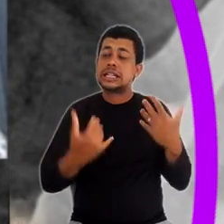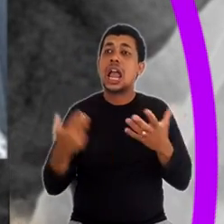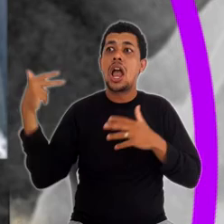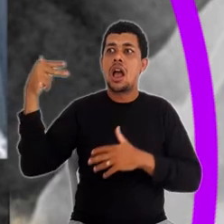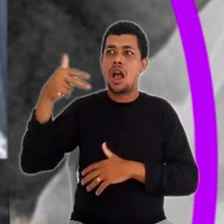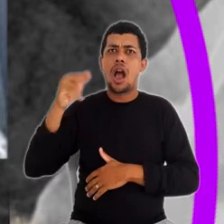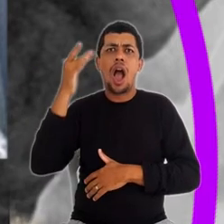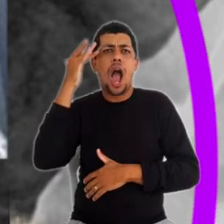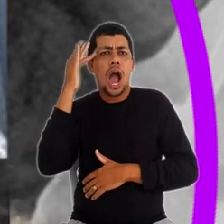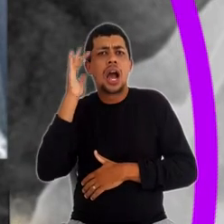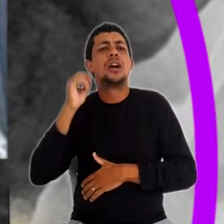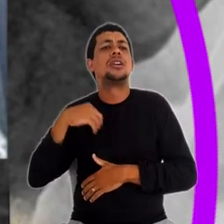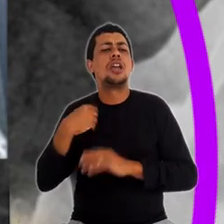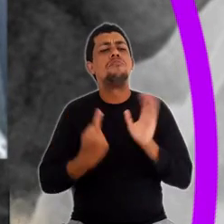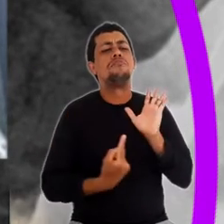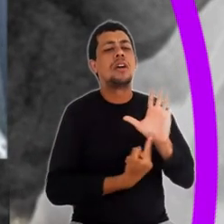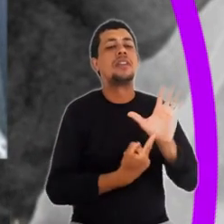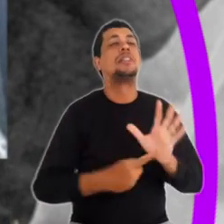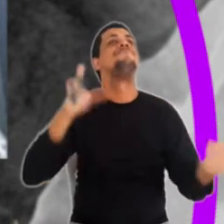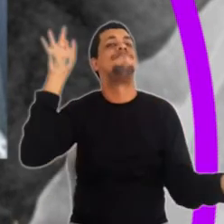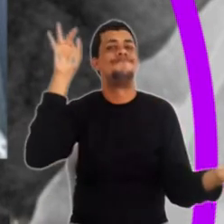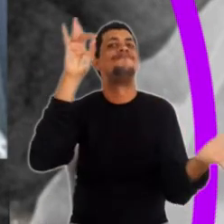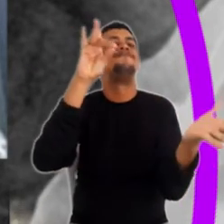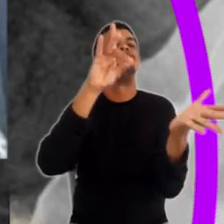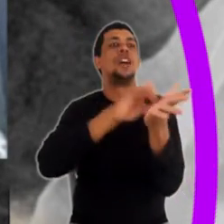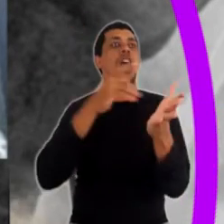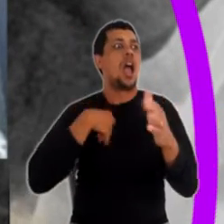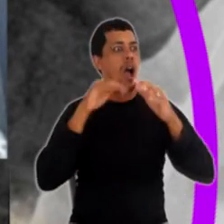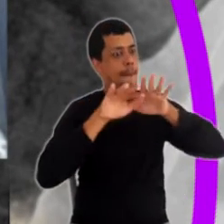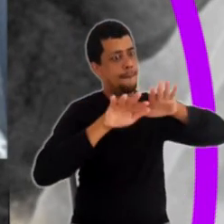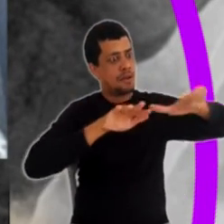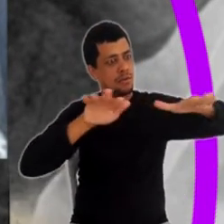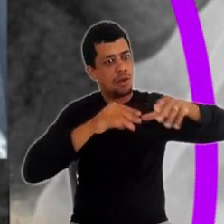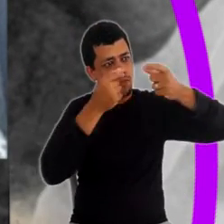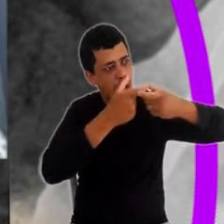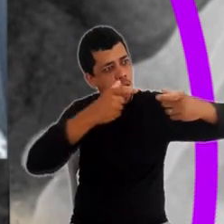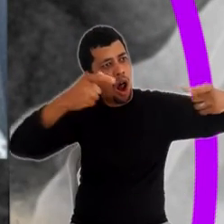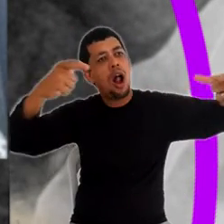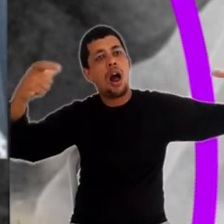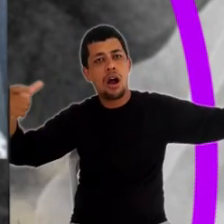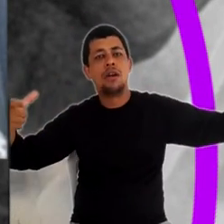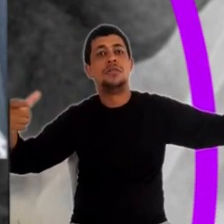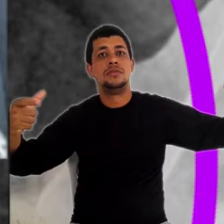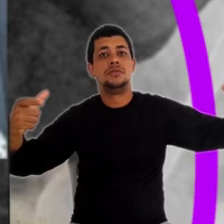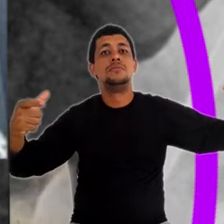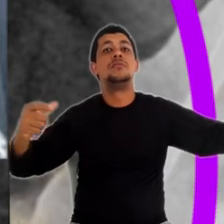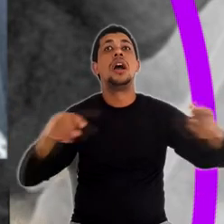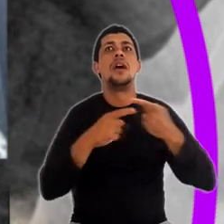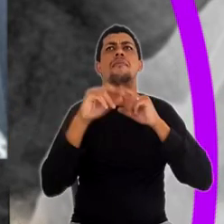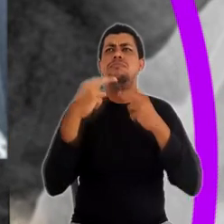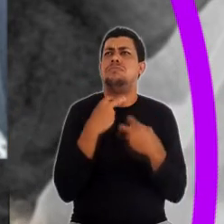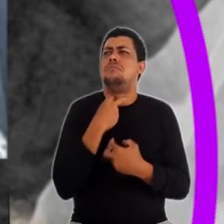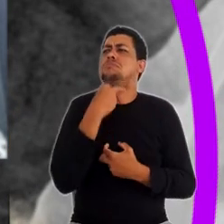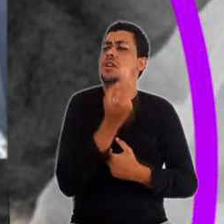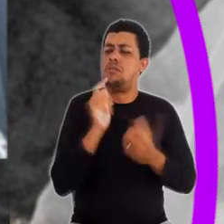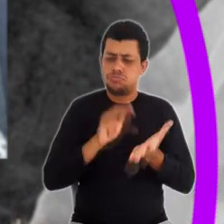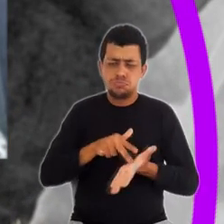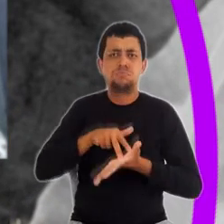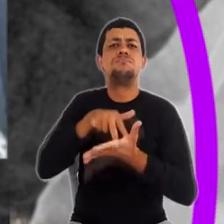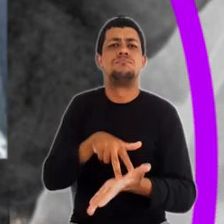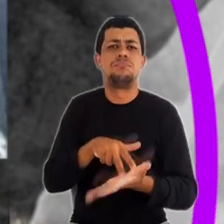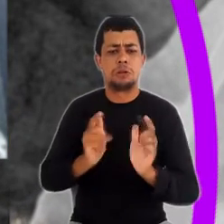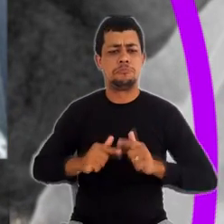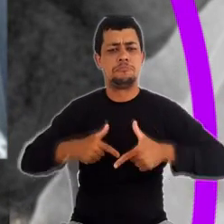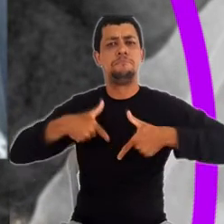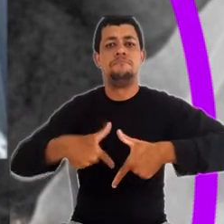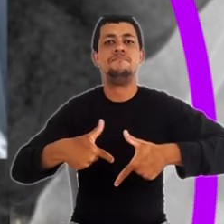rap, eu acho que ele traz verdade, né? Hoje é um movimento inteiro, muito grande, e é um grito de resistência